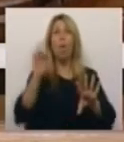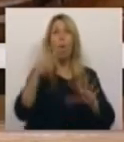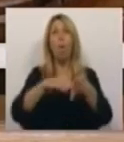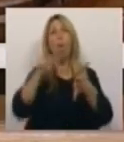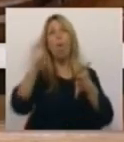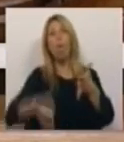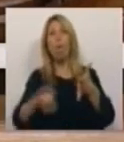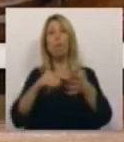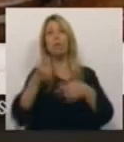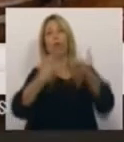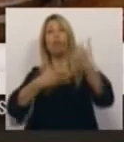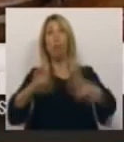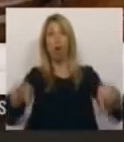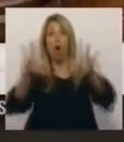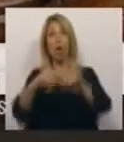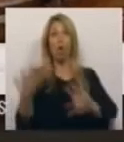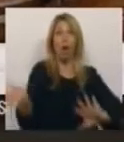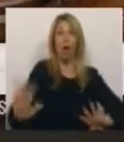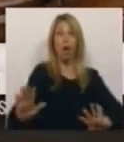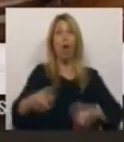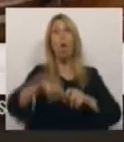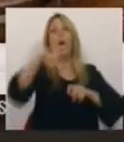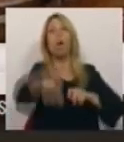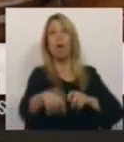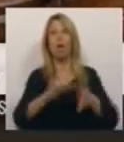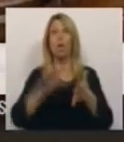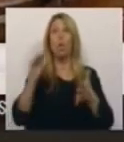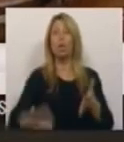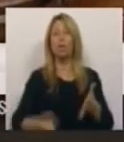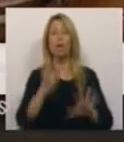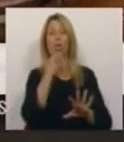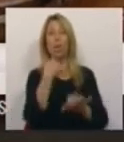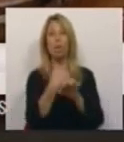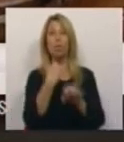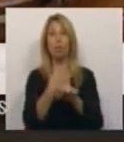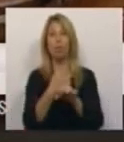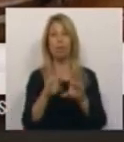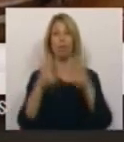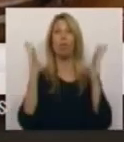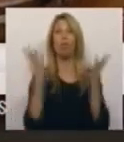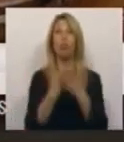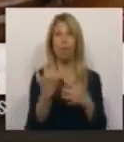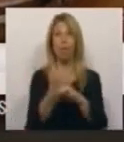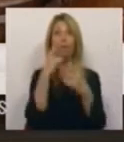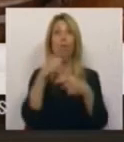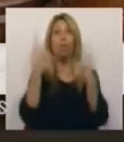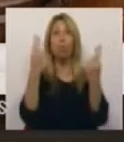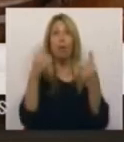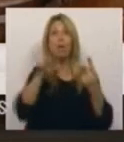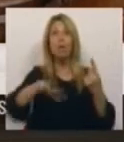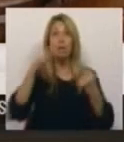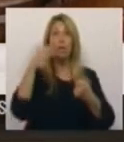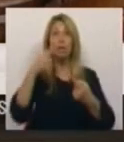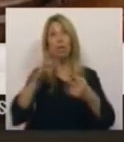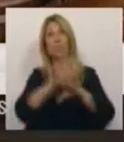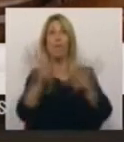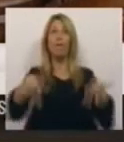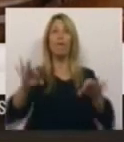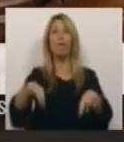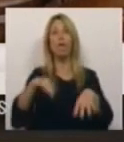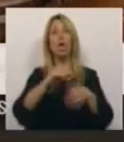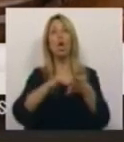do contrato a termo, do alargamento no Código de Trabalho e na Lei Geral de Trabalho em funções públicas das situações de denúncia do contrato de trabalho durante